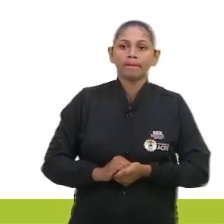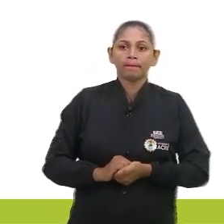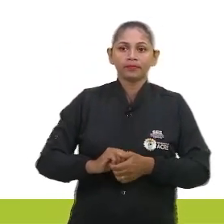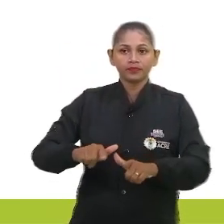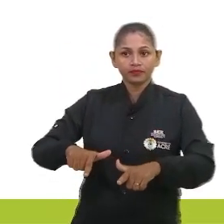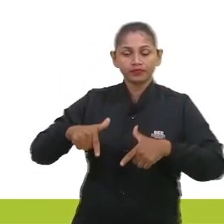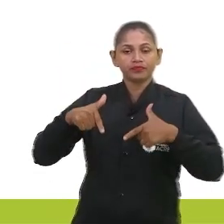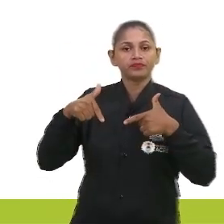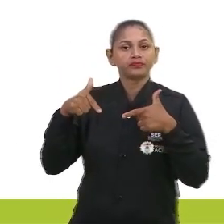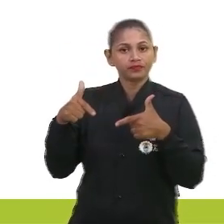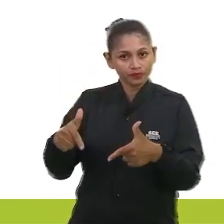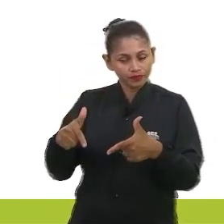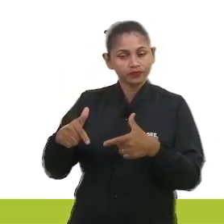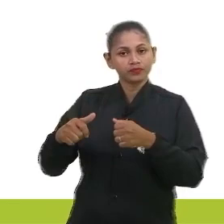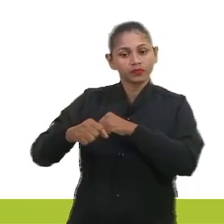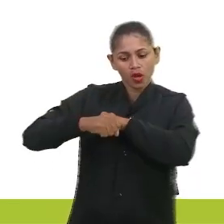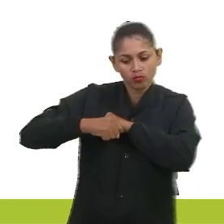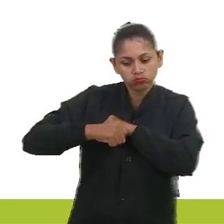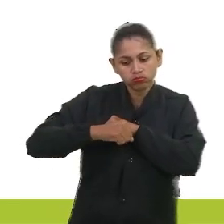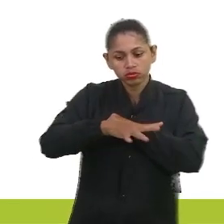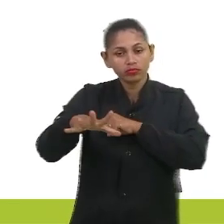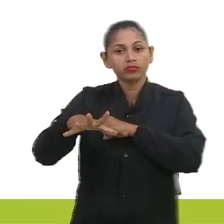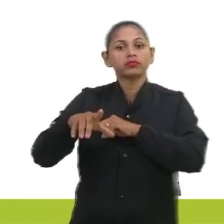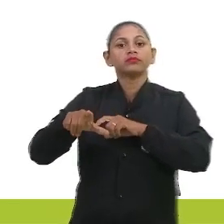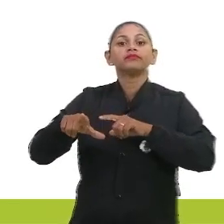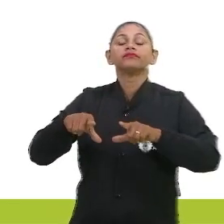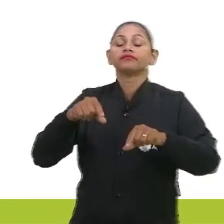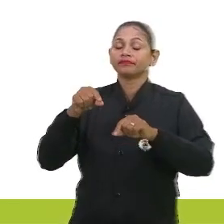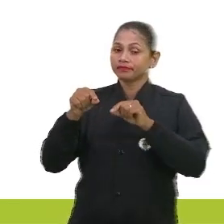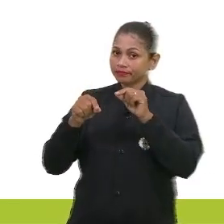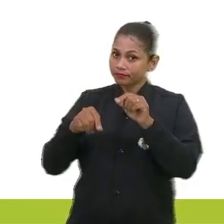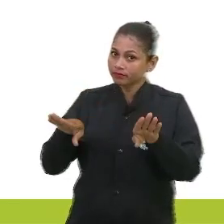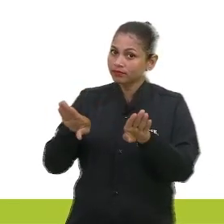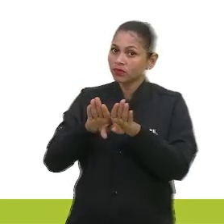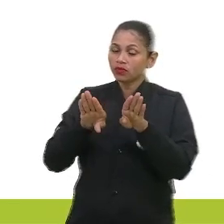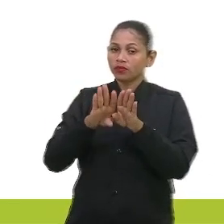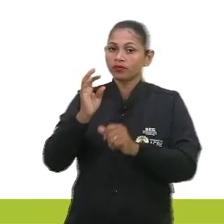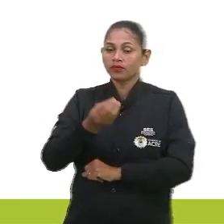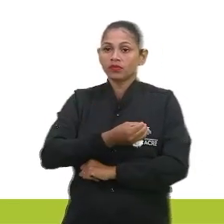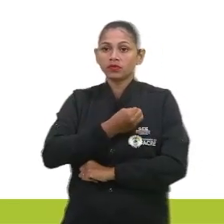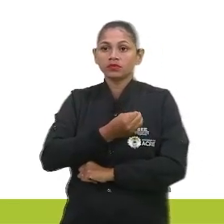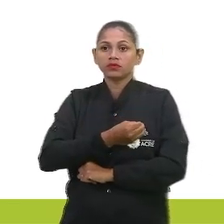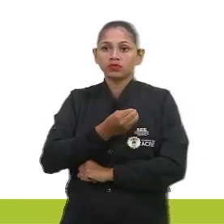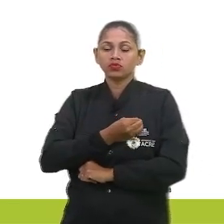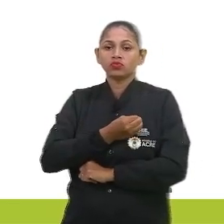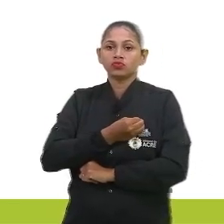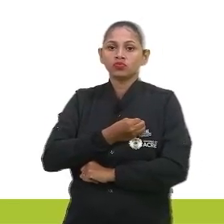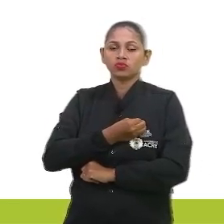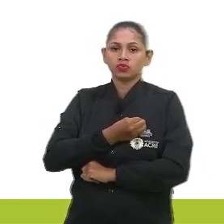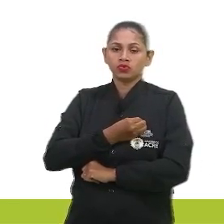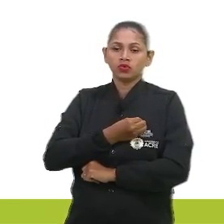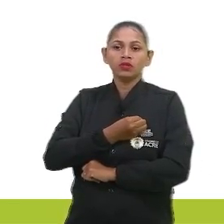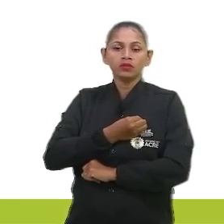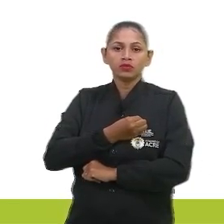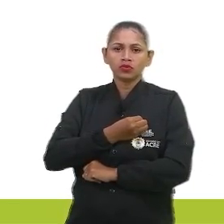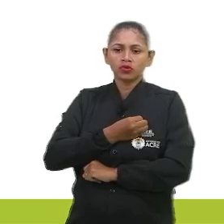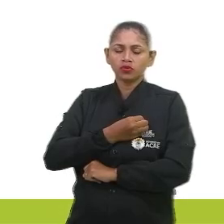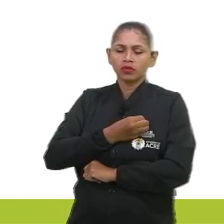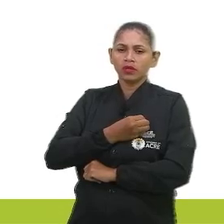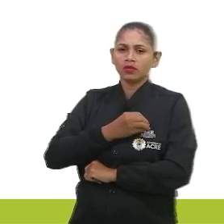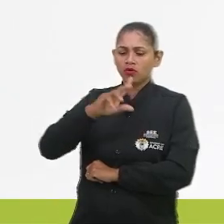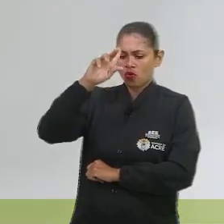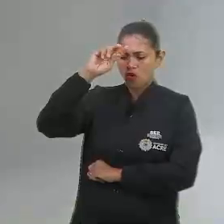estava presente na ditadura civil-militar, quando, né, havia a censura. E muitos desses